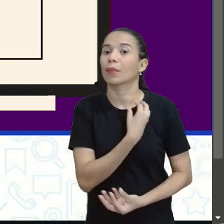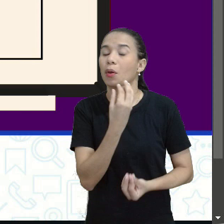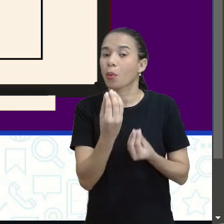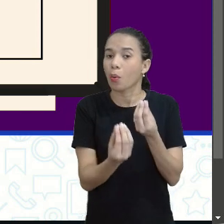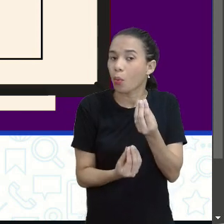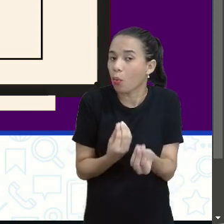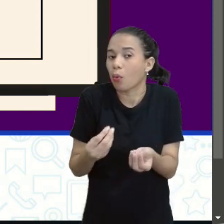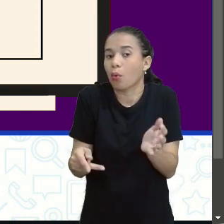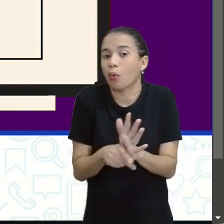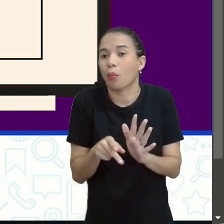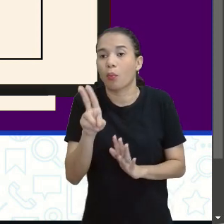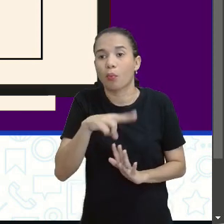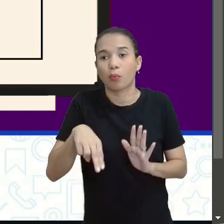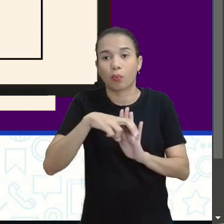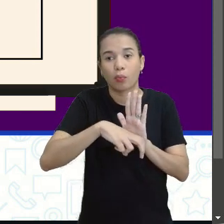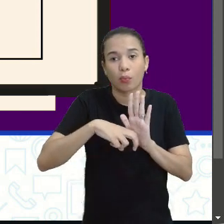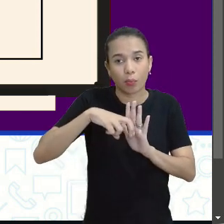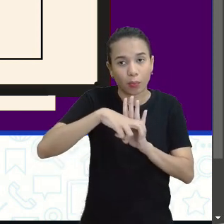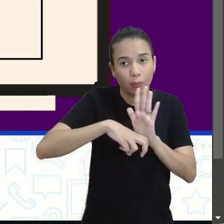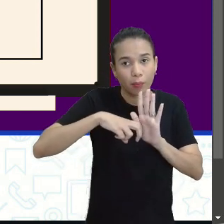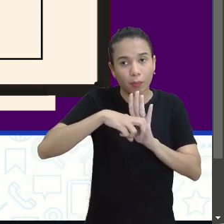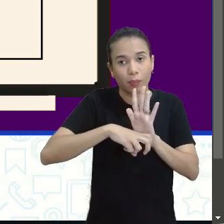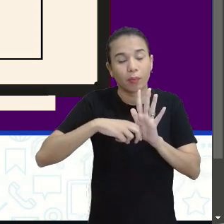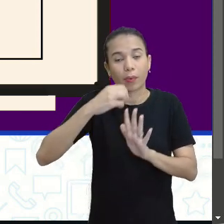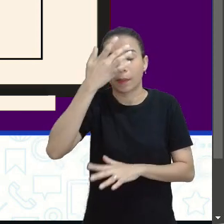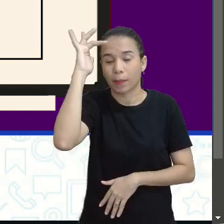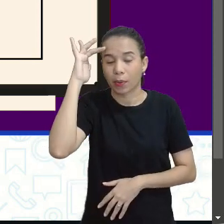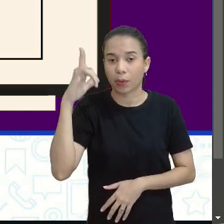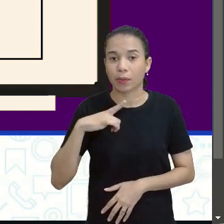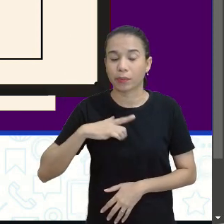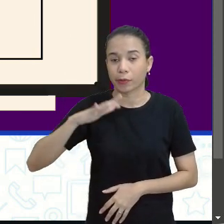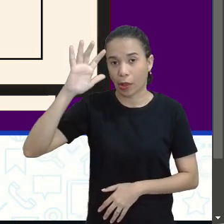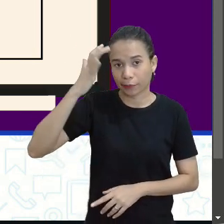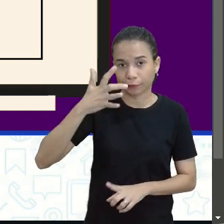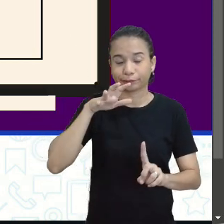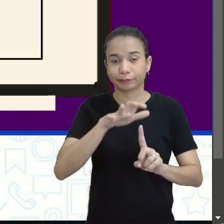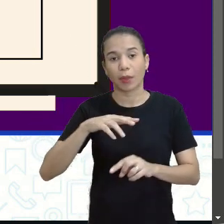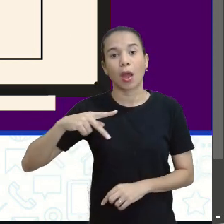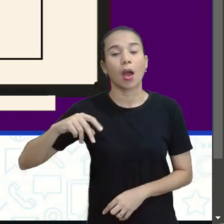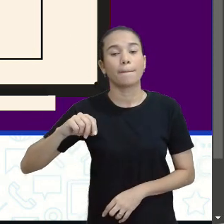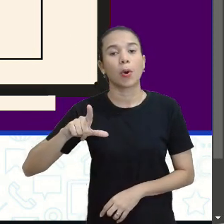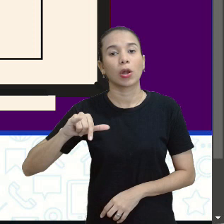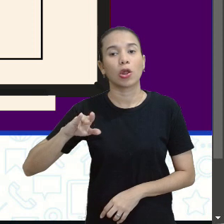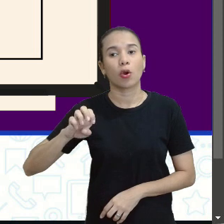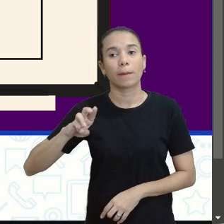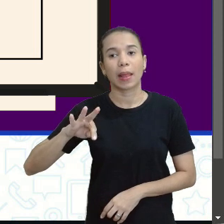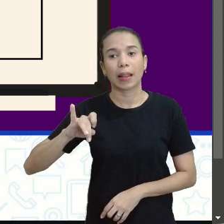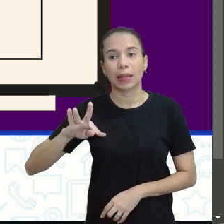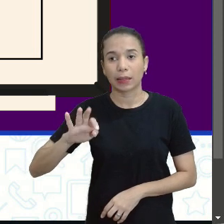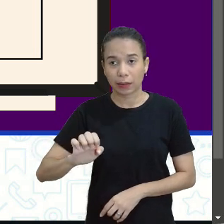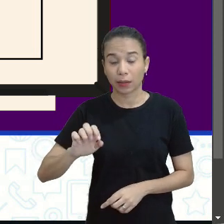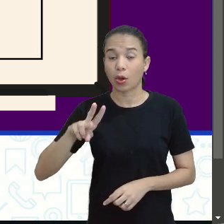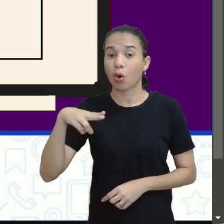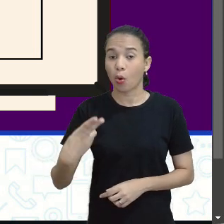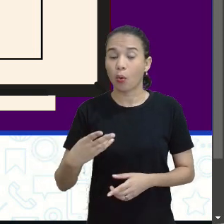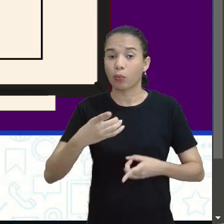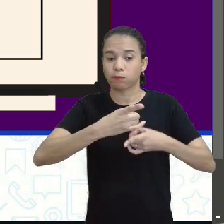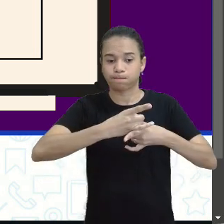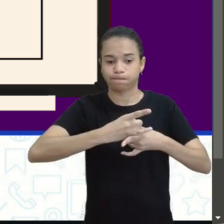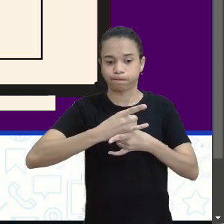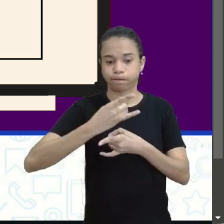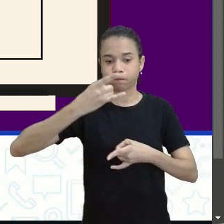competem em cadeiras de rodas as pessoas com sequelas de poliomielite ou